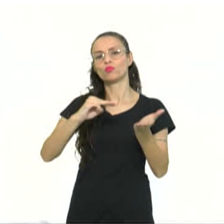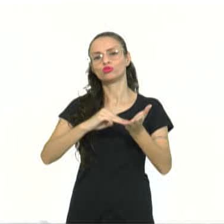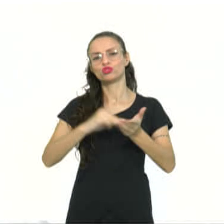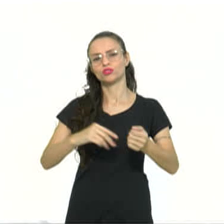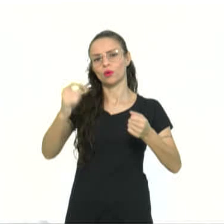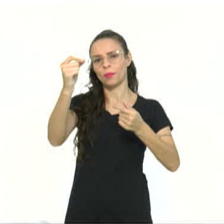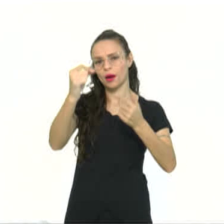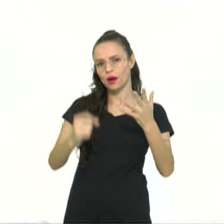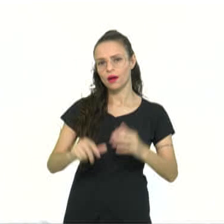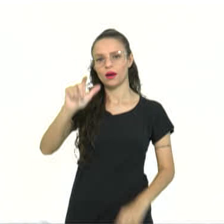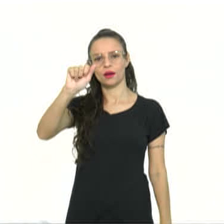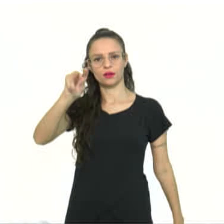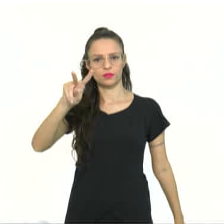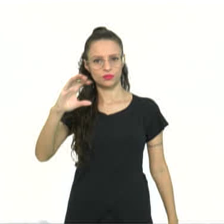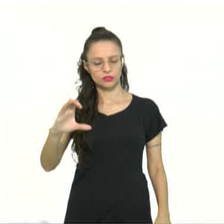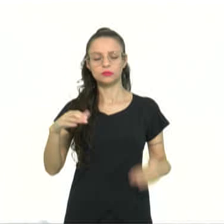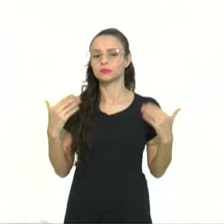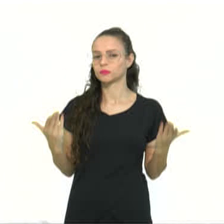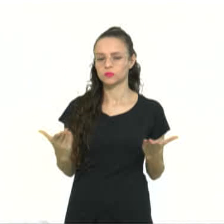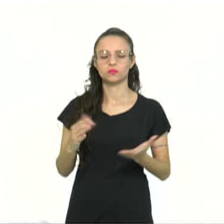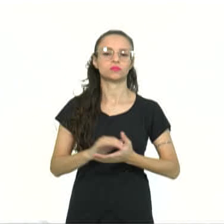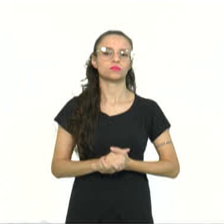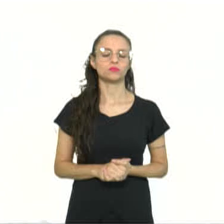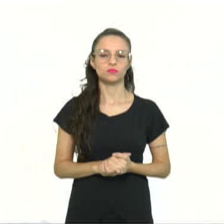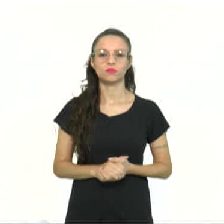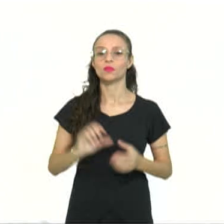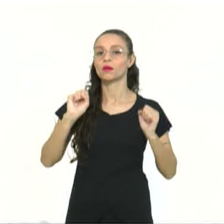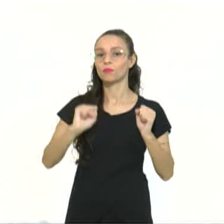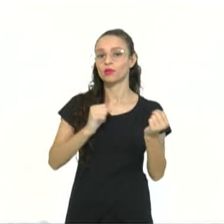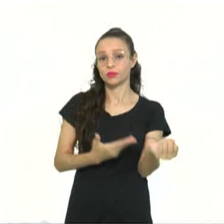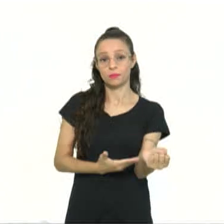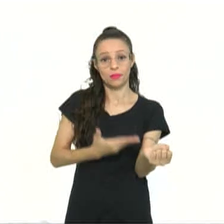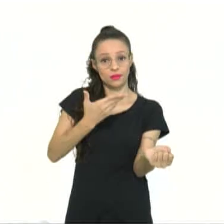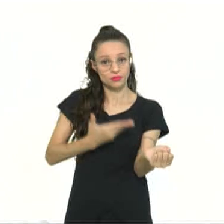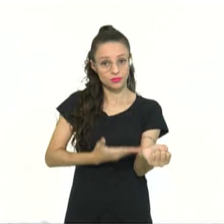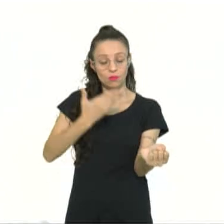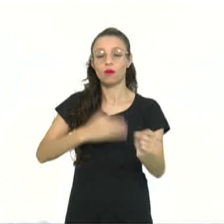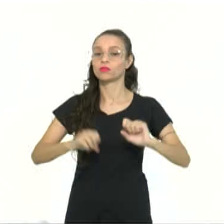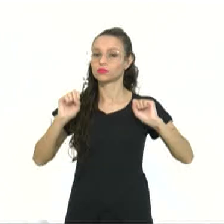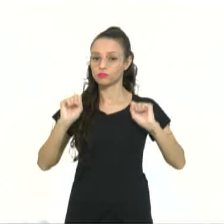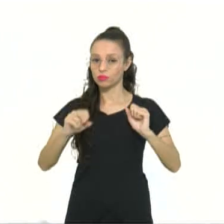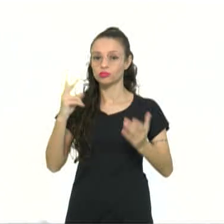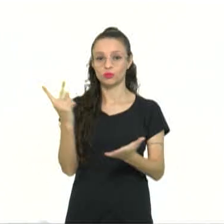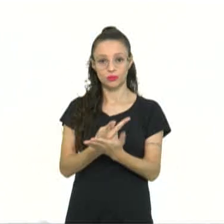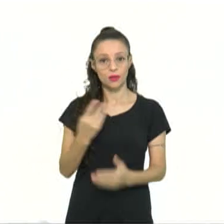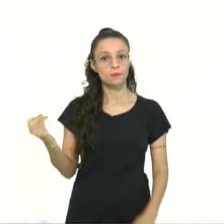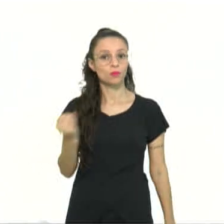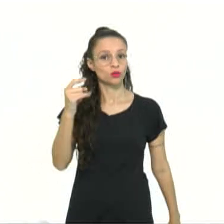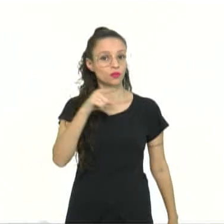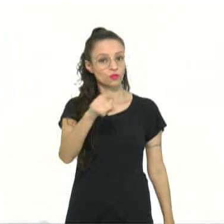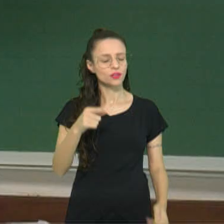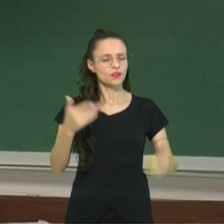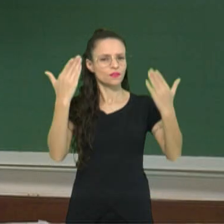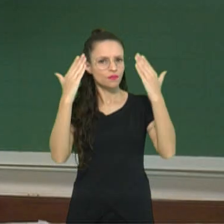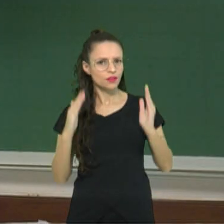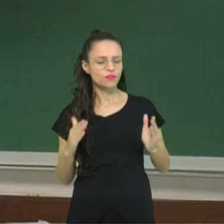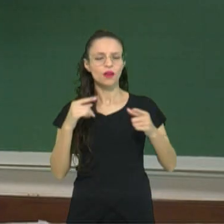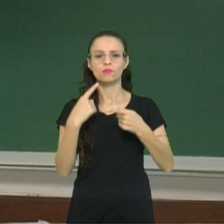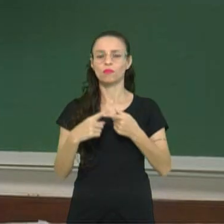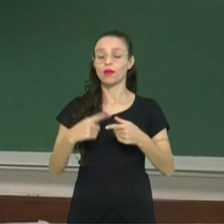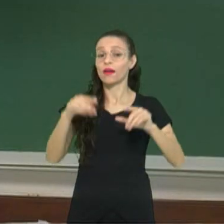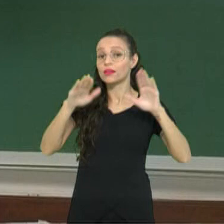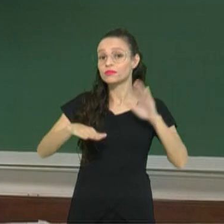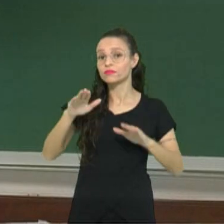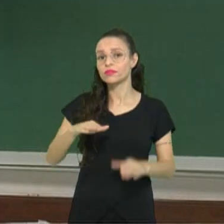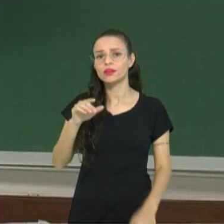do AVC, do acidente vascular cerebral? Hipertensão arterial, isso é bastante importante, né, estar verificando, porque muitas vezes